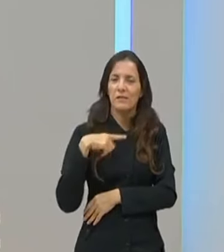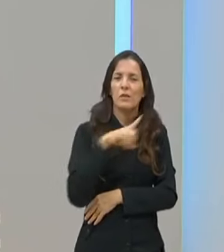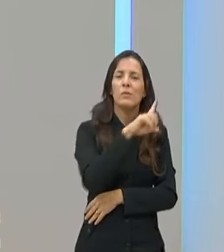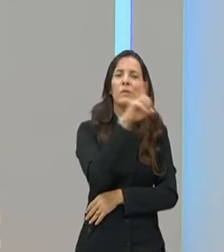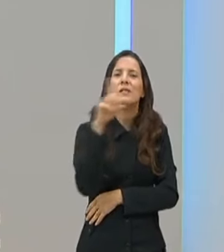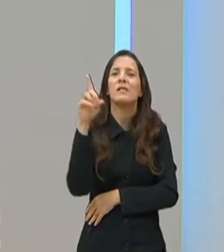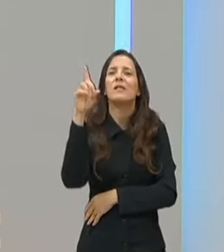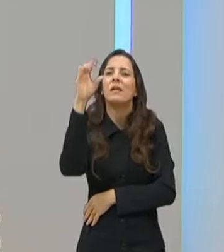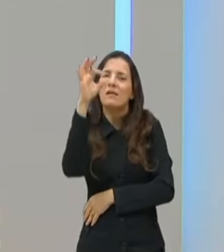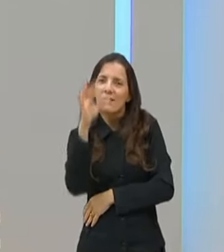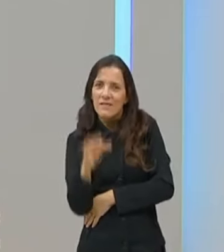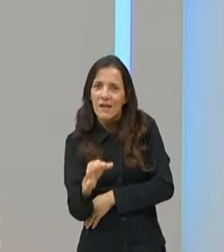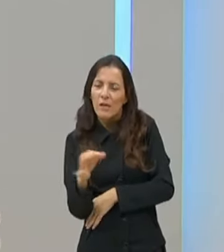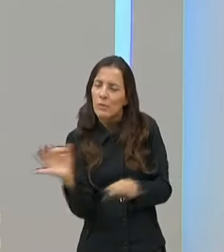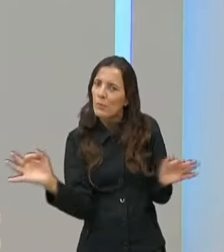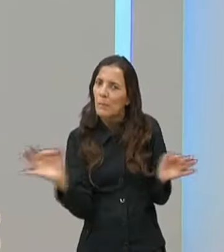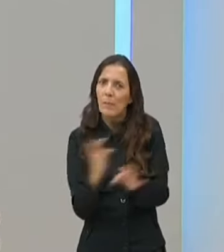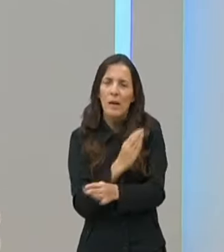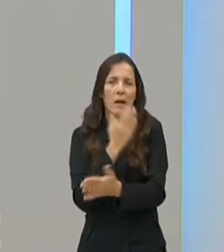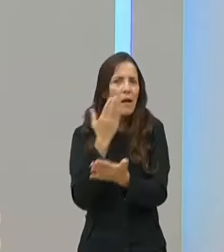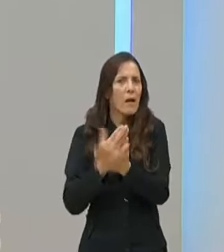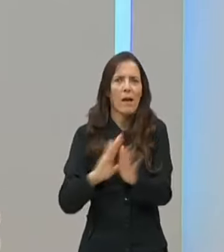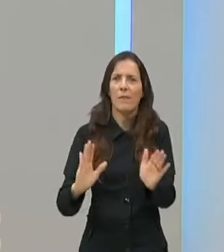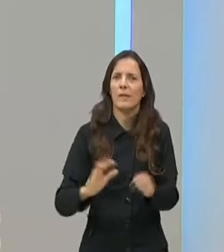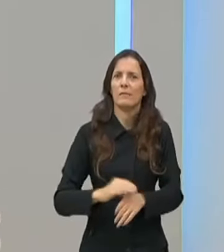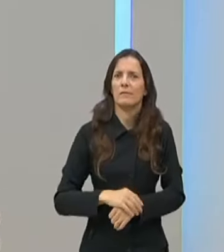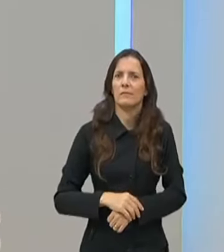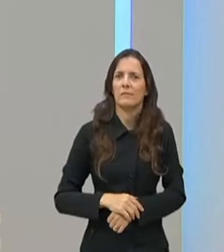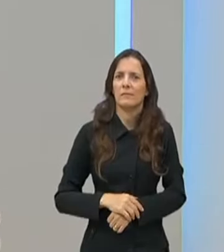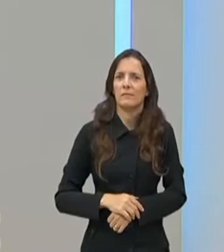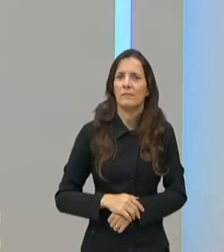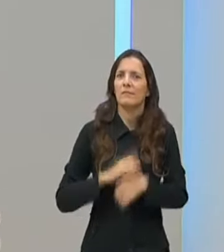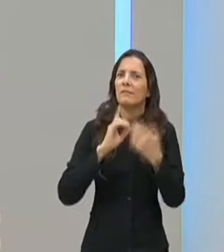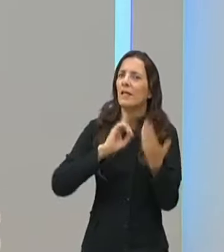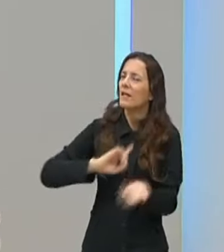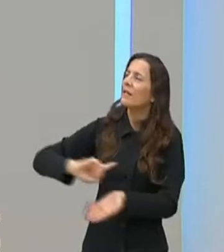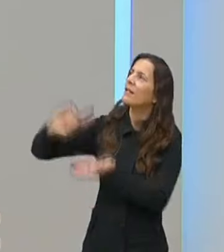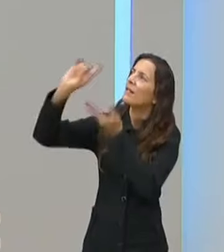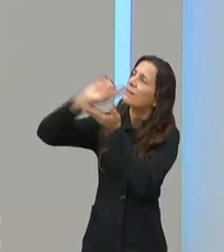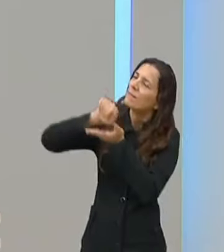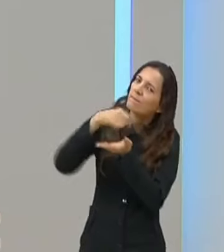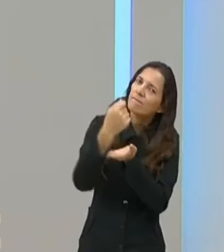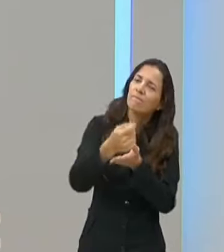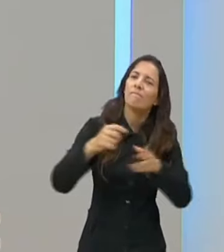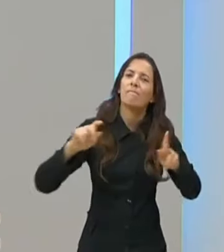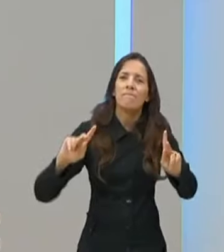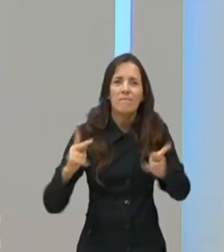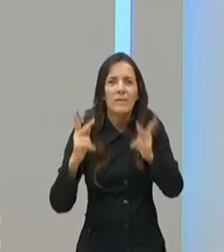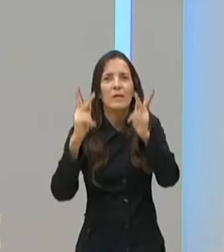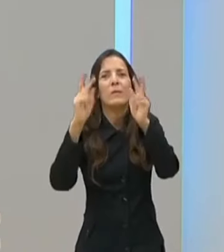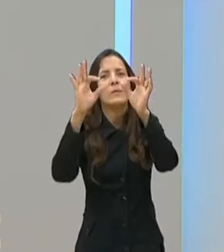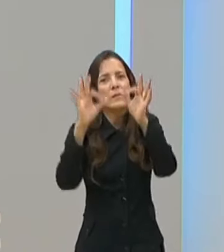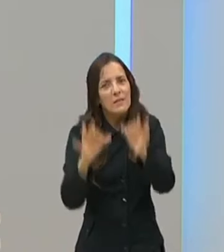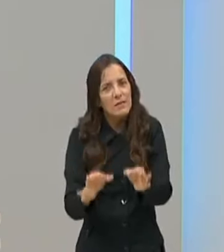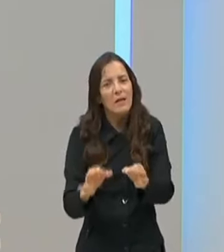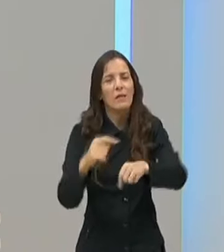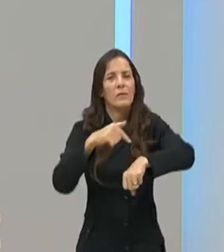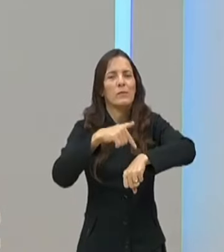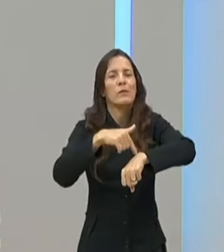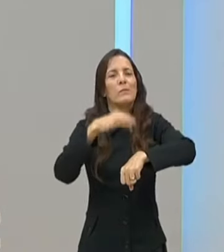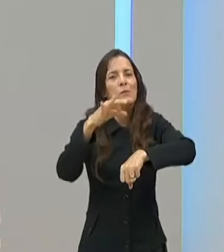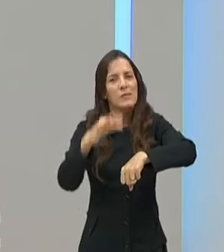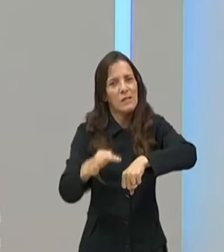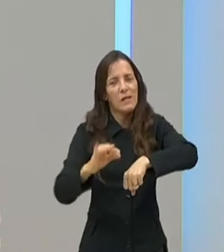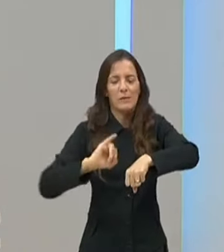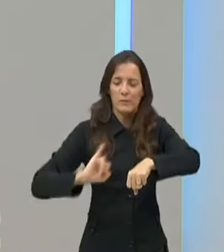já tinha o dia em que Deus iria colocar um ponto final. E aqui diz, ouviste